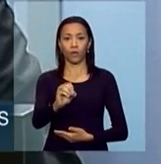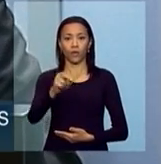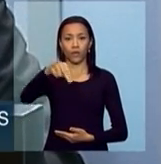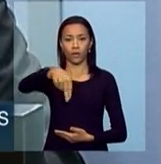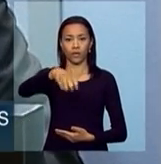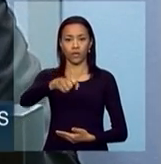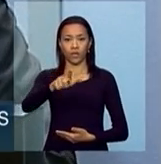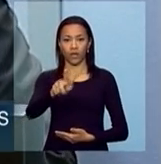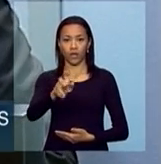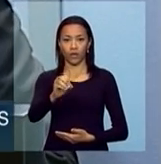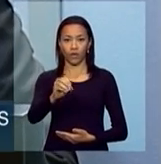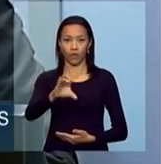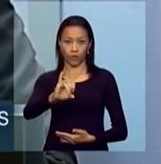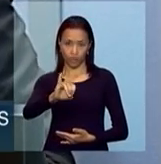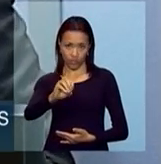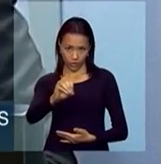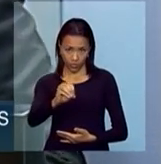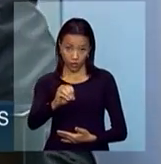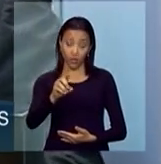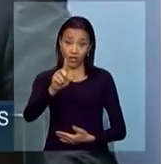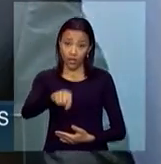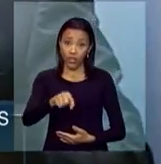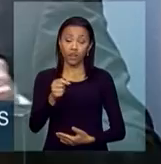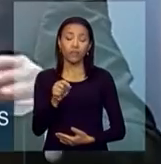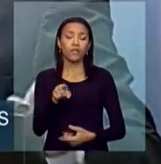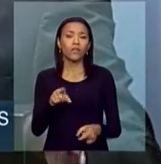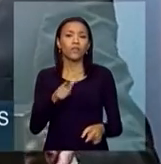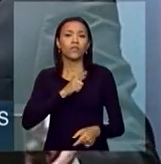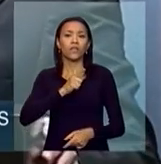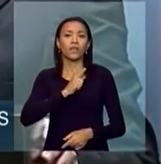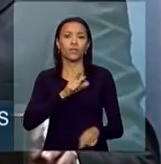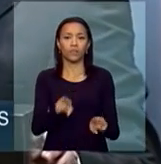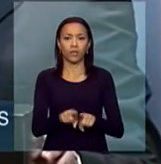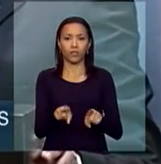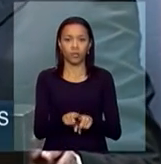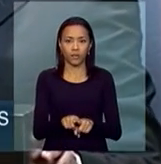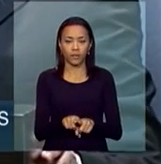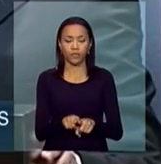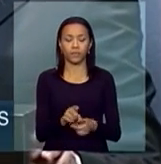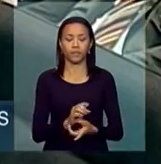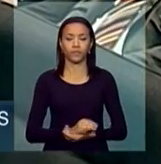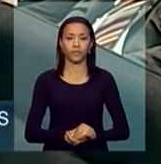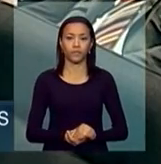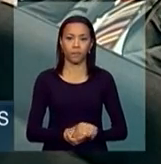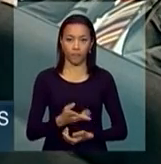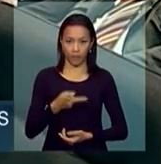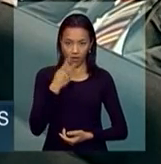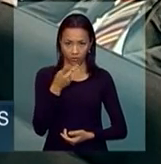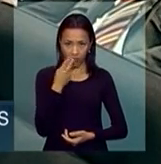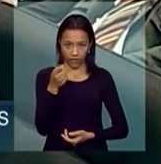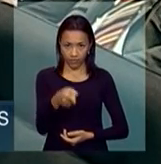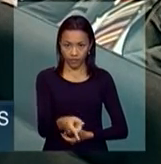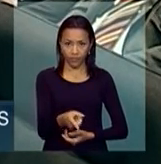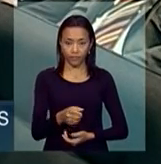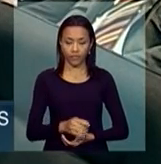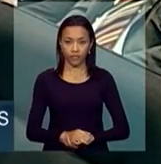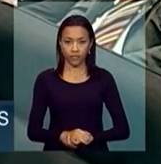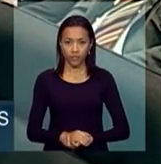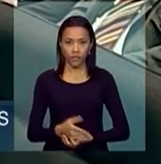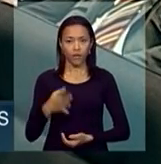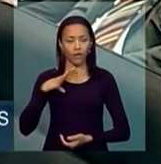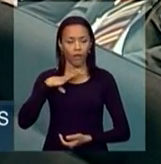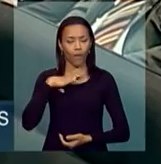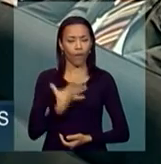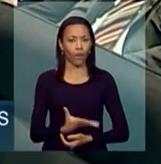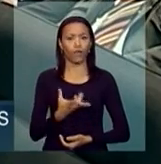números que mostram evolução. E eu tenho, meu caro Nery Geller, a ousadia